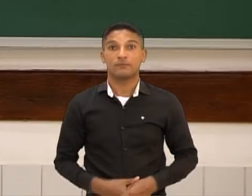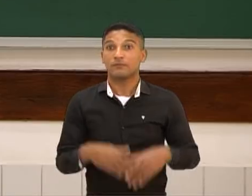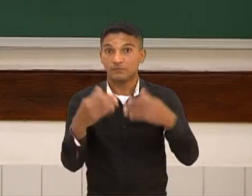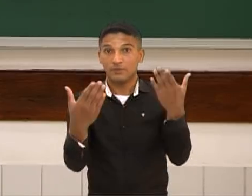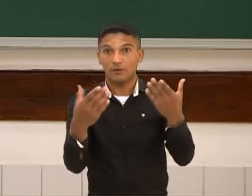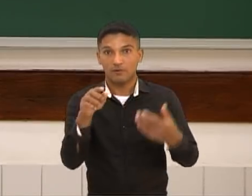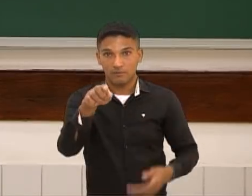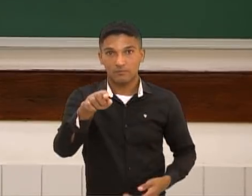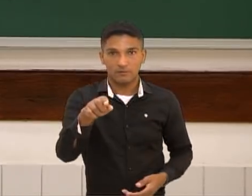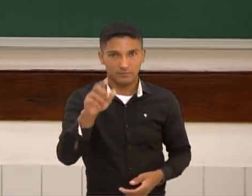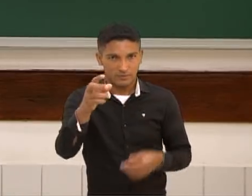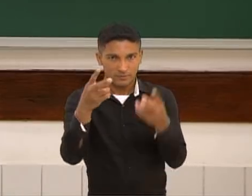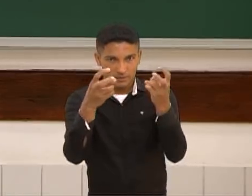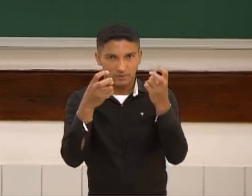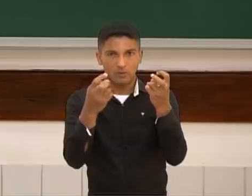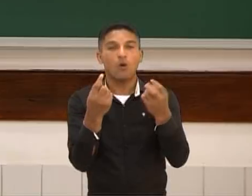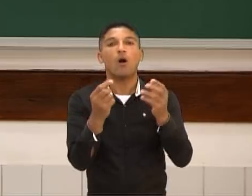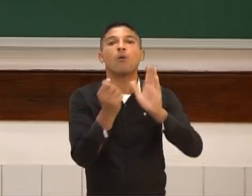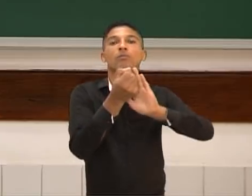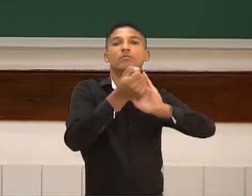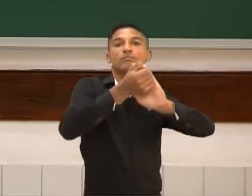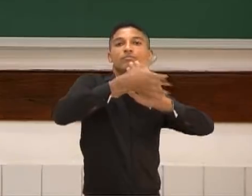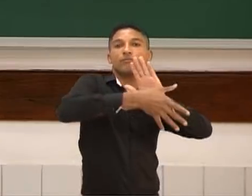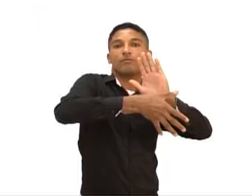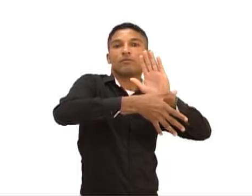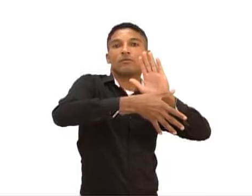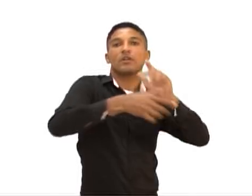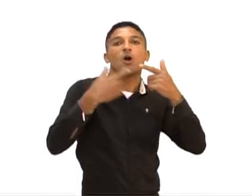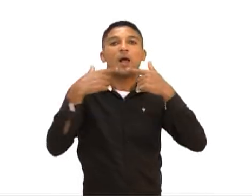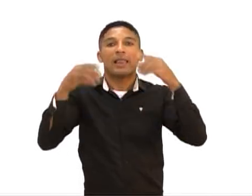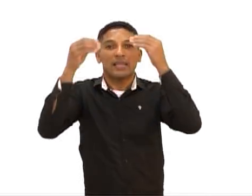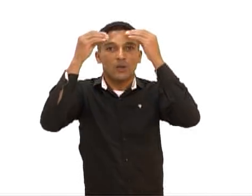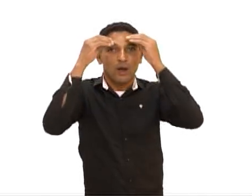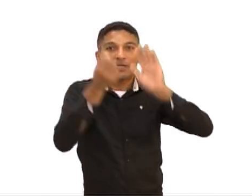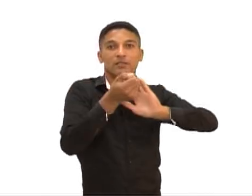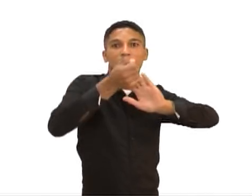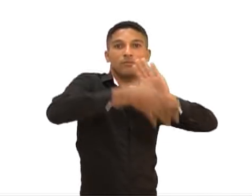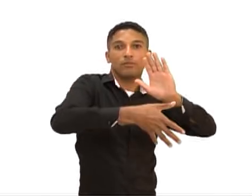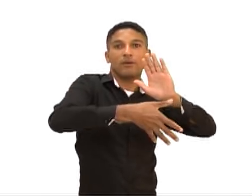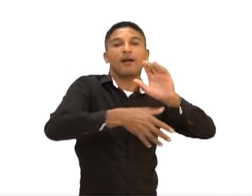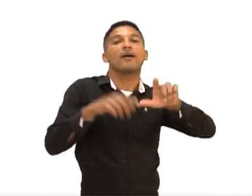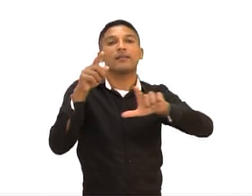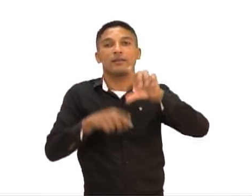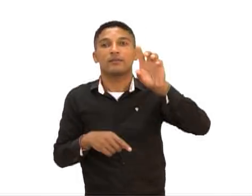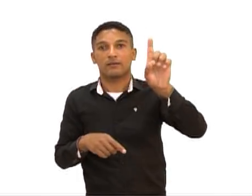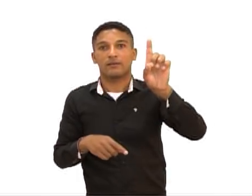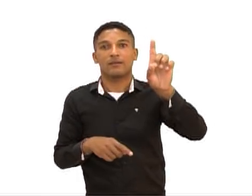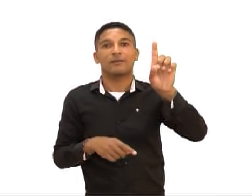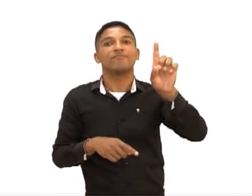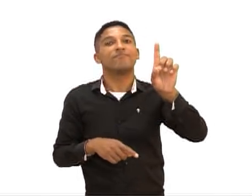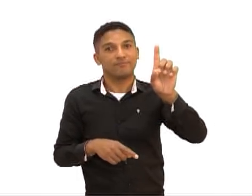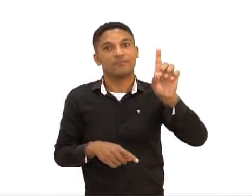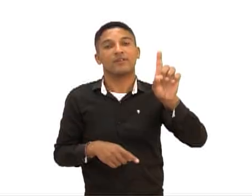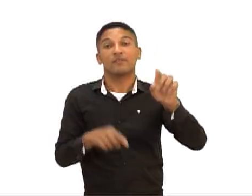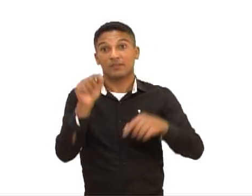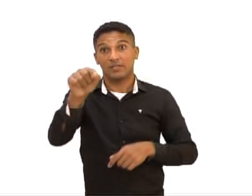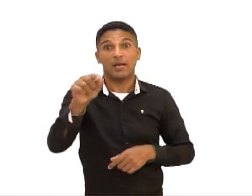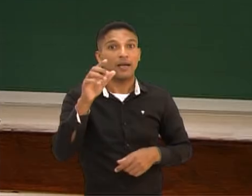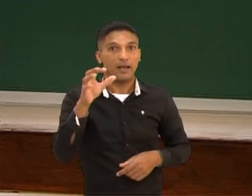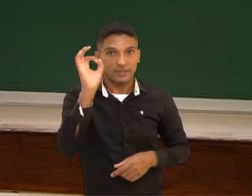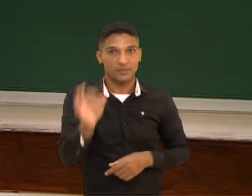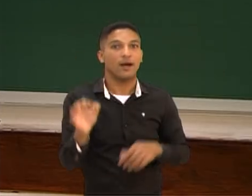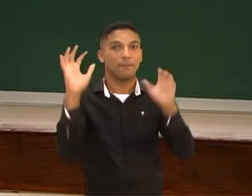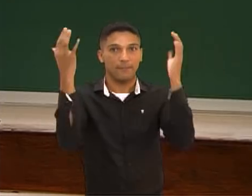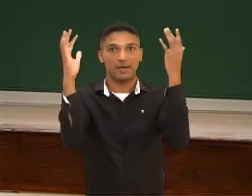E aí, pessoal, quem percebeu que temos como alternativa correta a letra D, acertou. Parabéns. Né? Então, temos um caso de